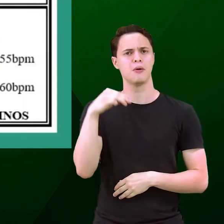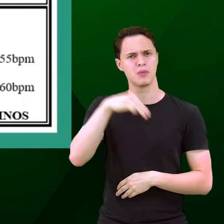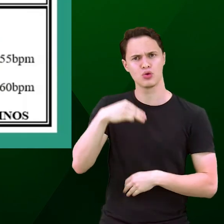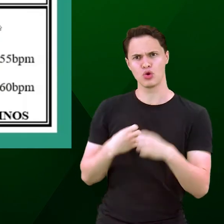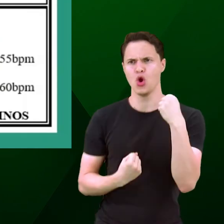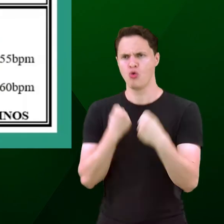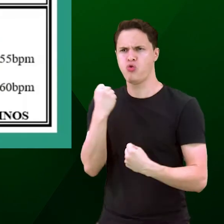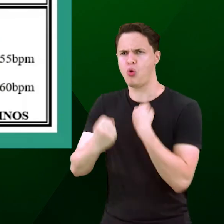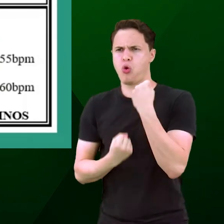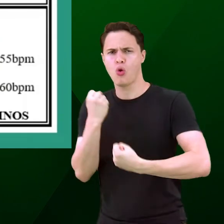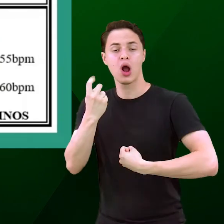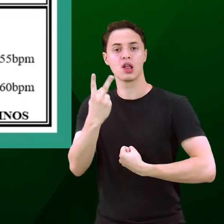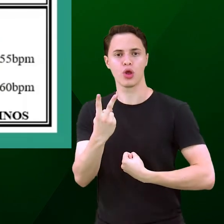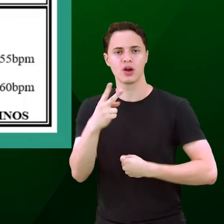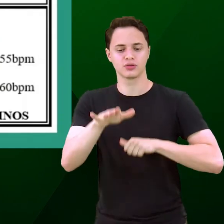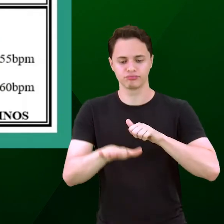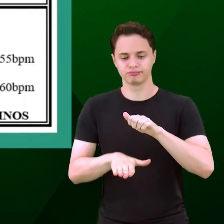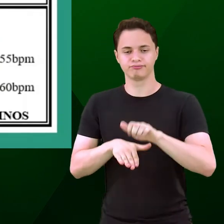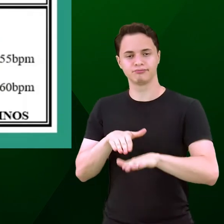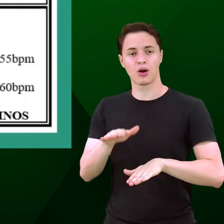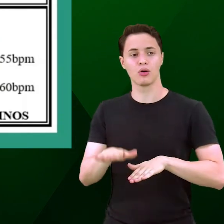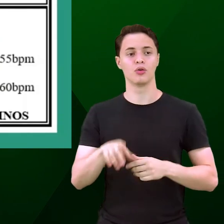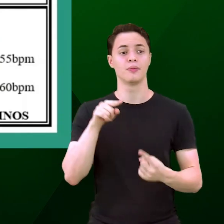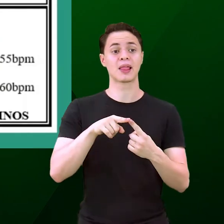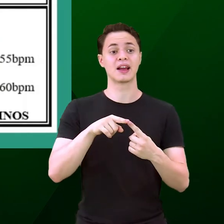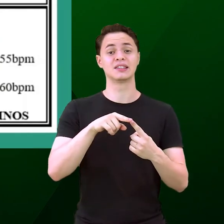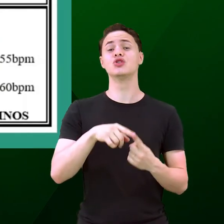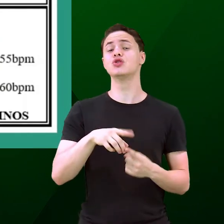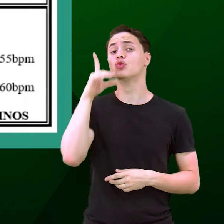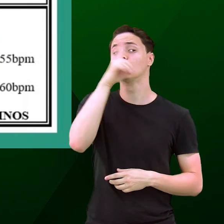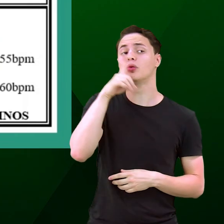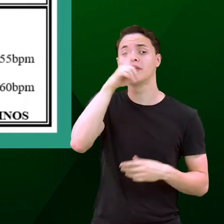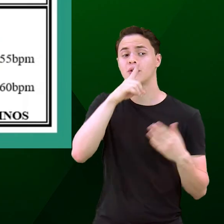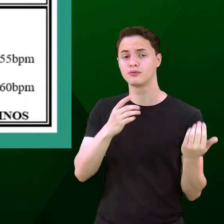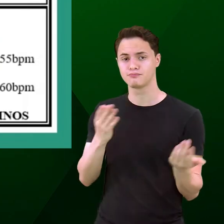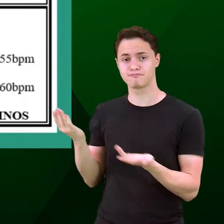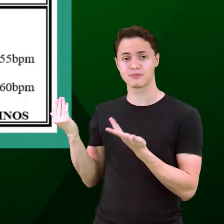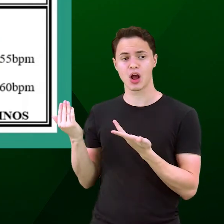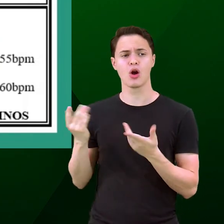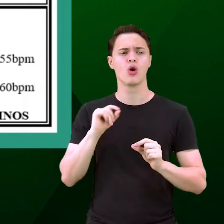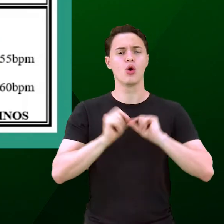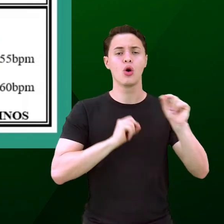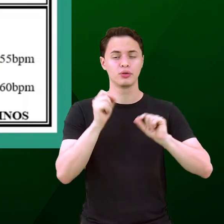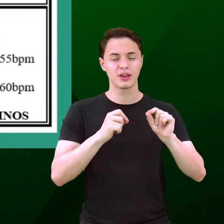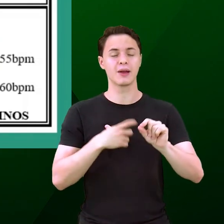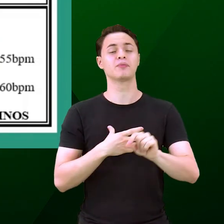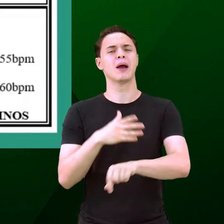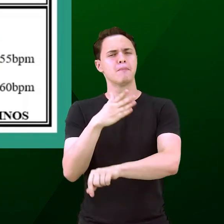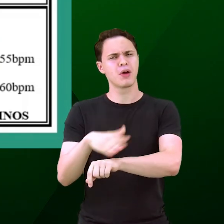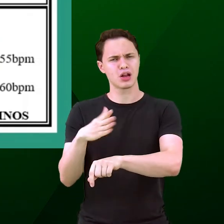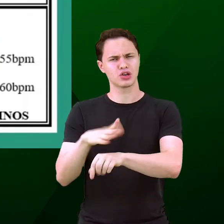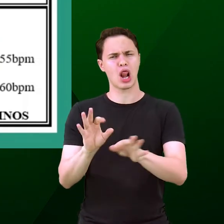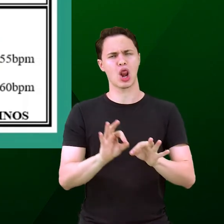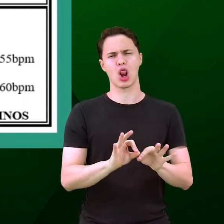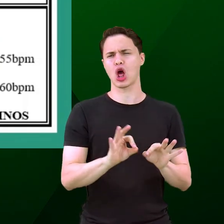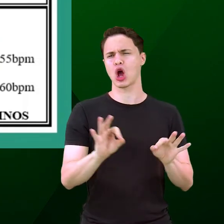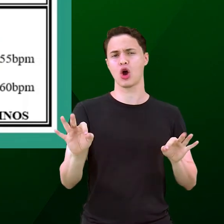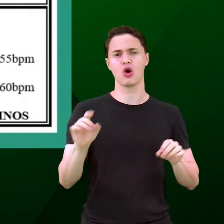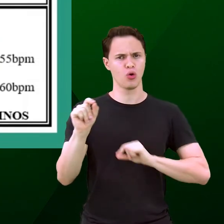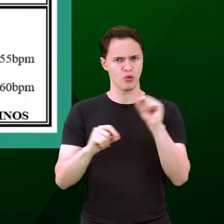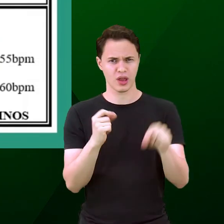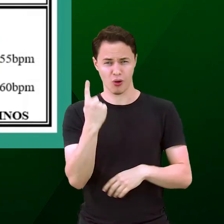iniciantes e dos intermediários. Meia horinha para quem está começando. Ah, não aguento. Faz 20 minutos. Ah, já tem